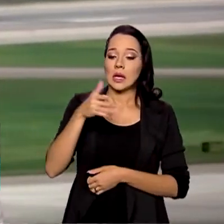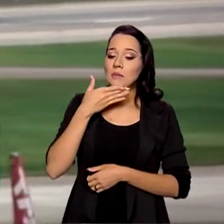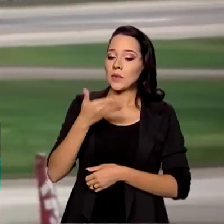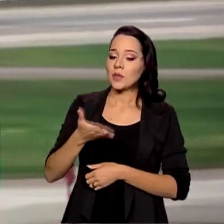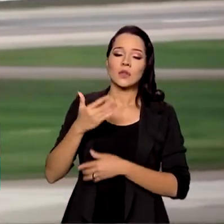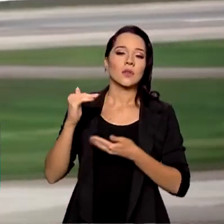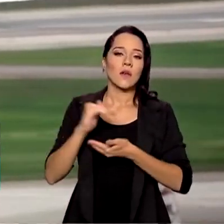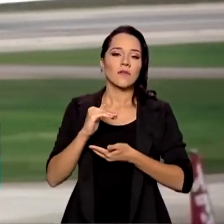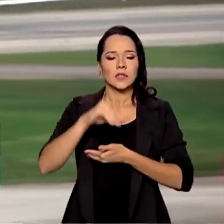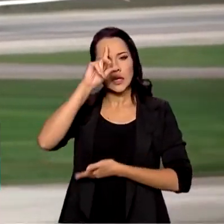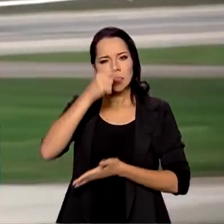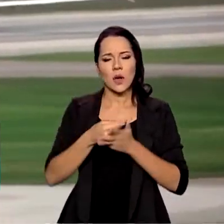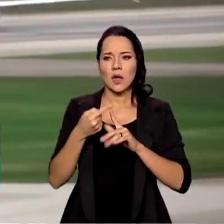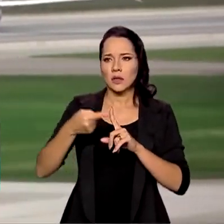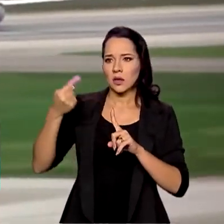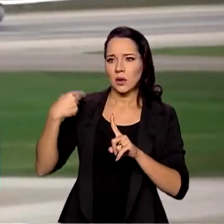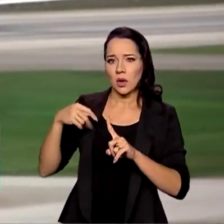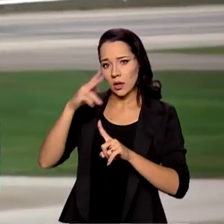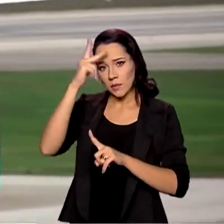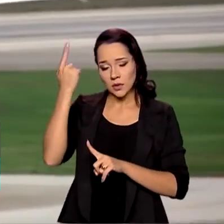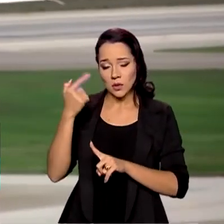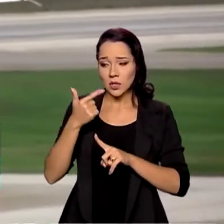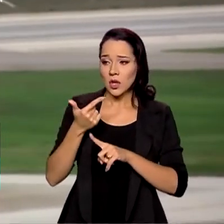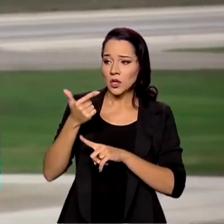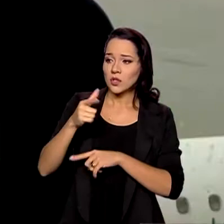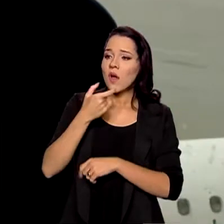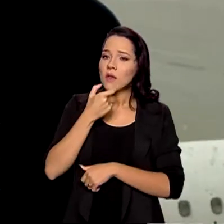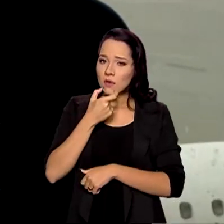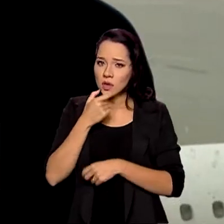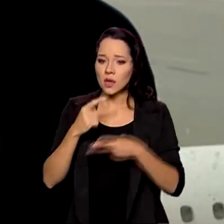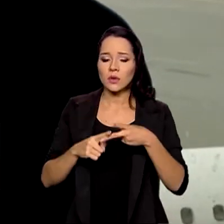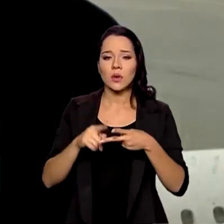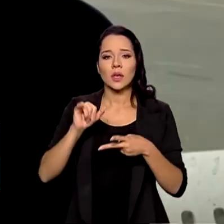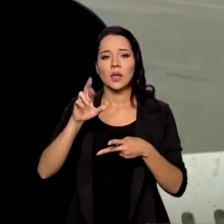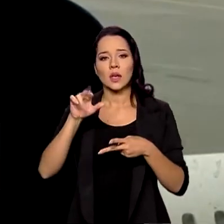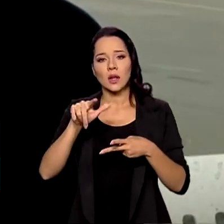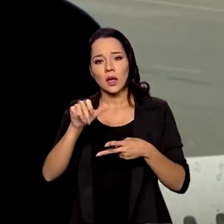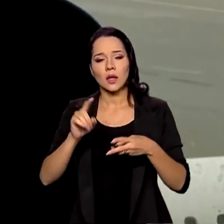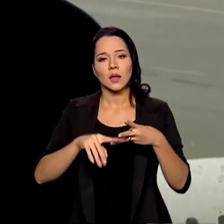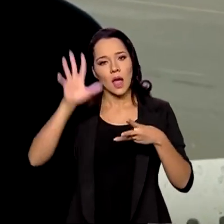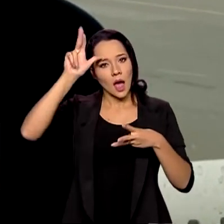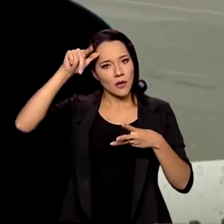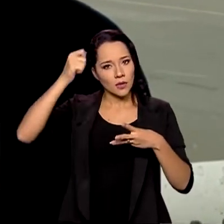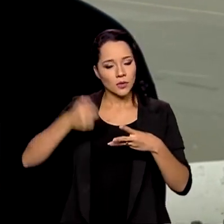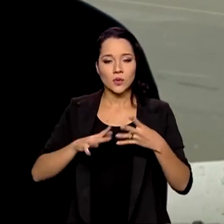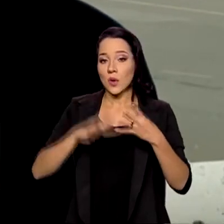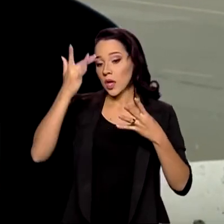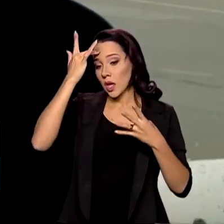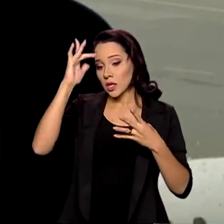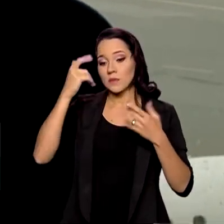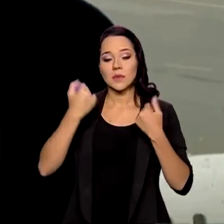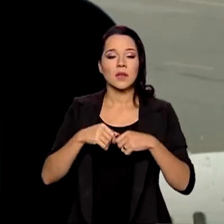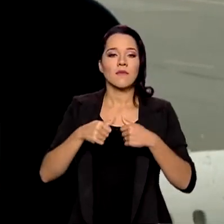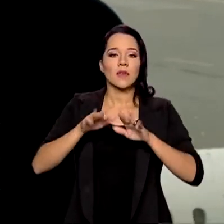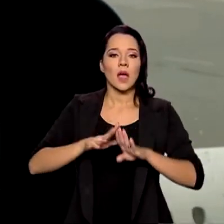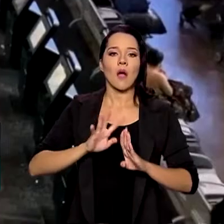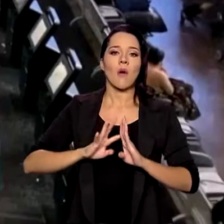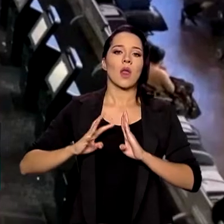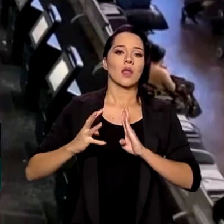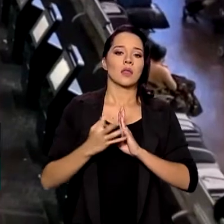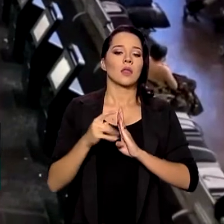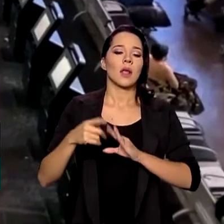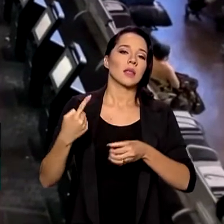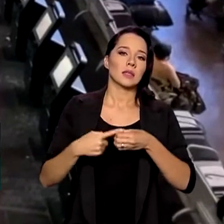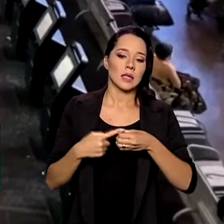sobre uma decisão anterior que previa que passageiros vindos do Reino Unido, Irlanda do Norte, África do Sul e Índia fizessem a quarentena na cidade